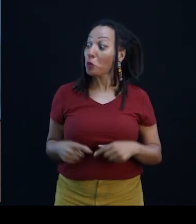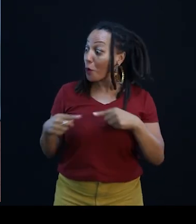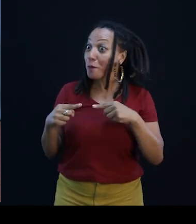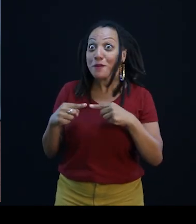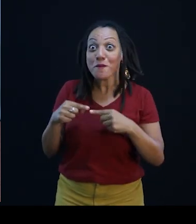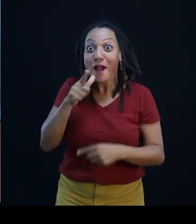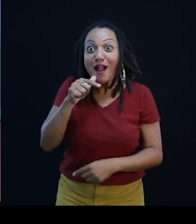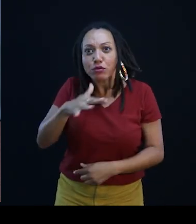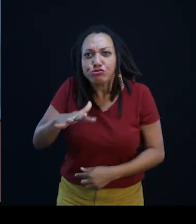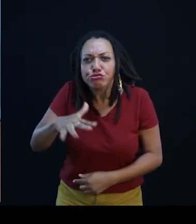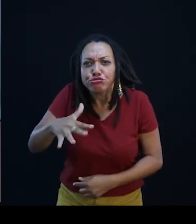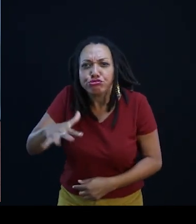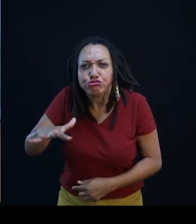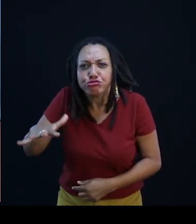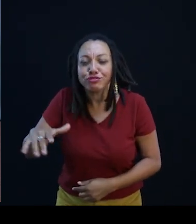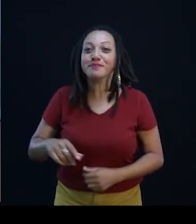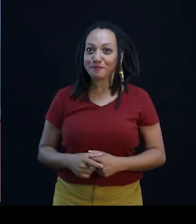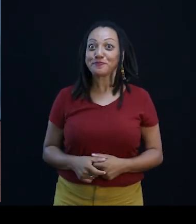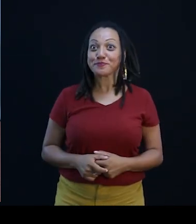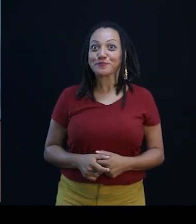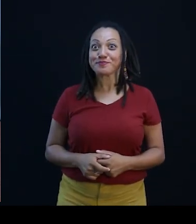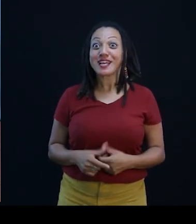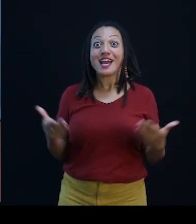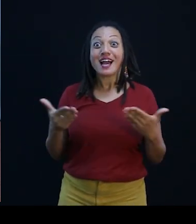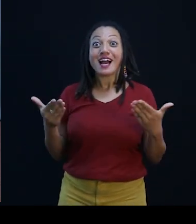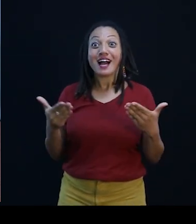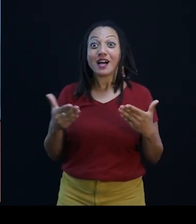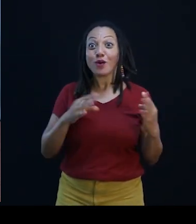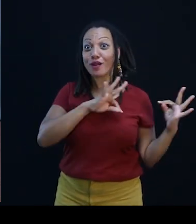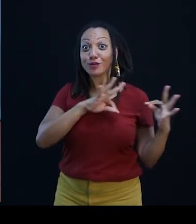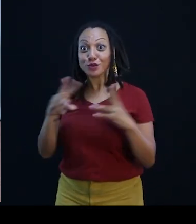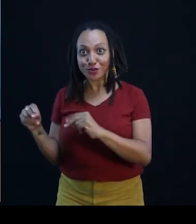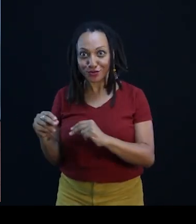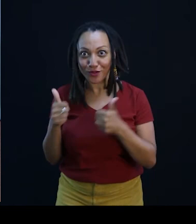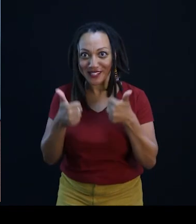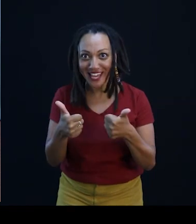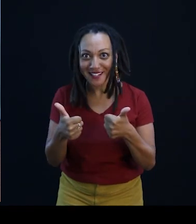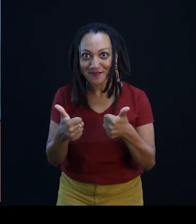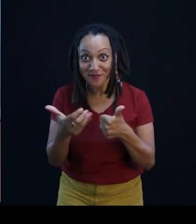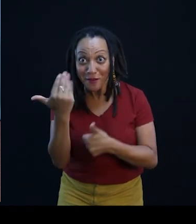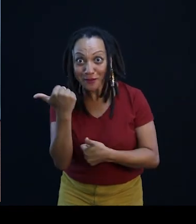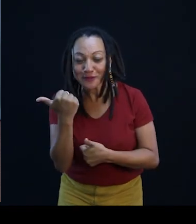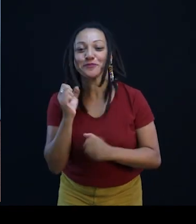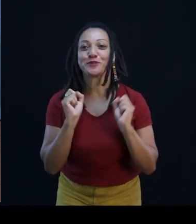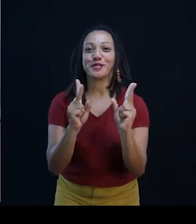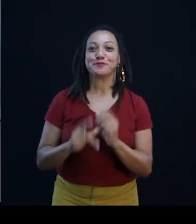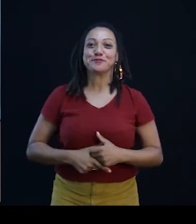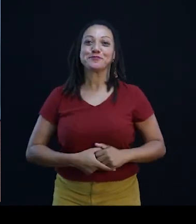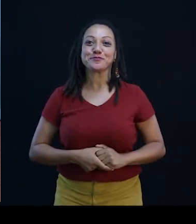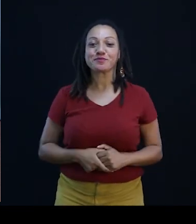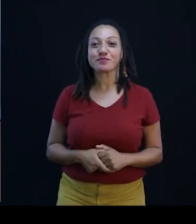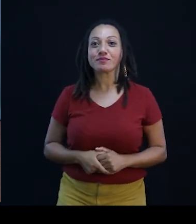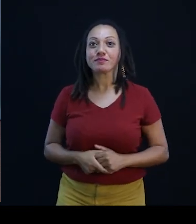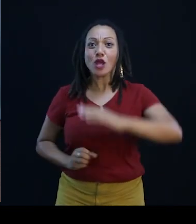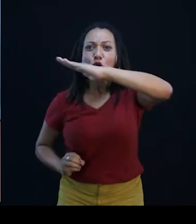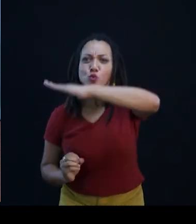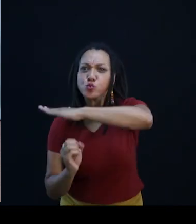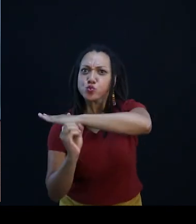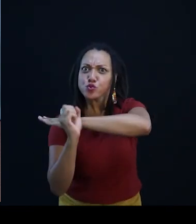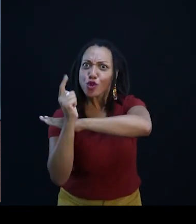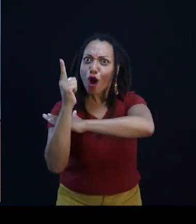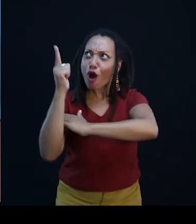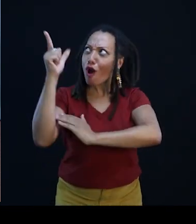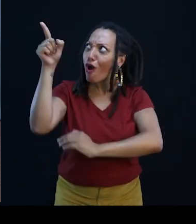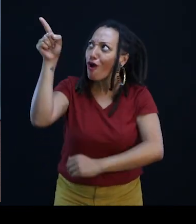Ficou bom esse aqui pra água também, né? Então a gente vai fazer essa parte inteira da música, tá bom? Simbora? Então vai.